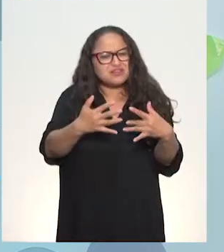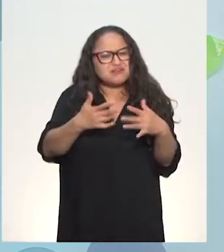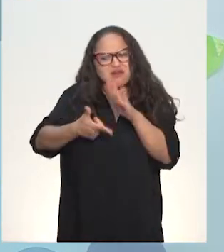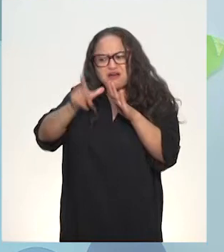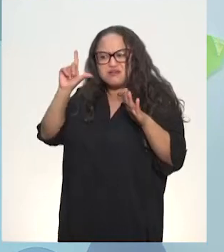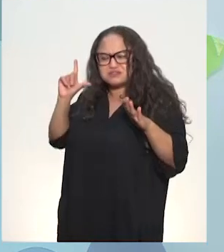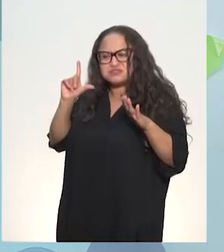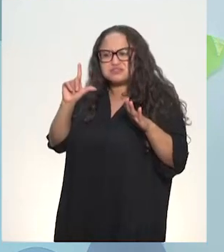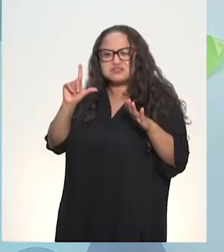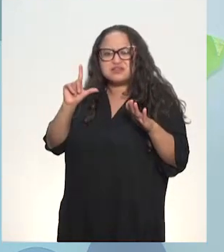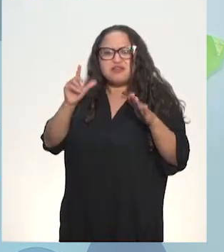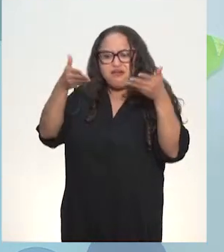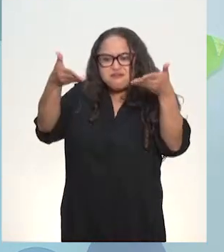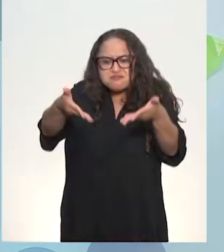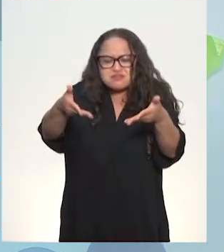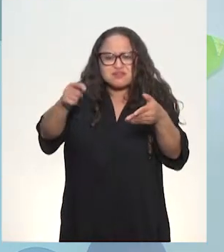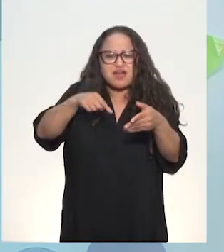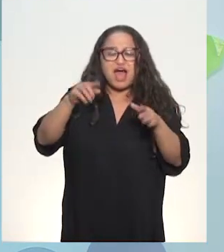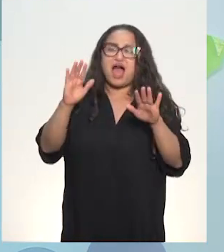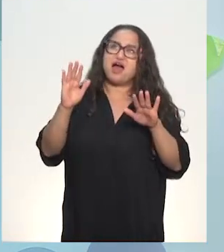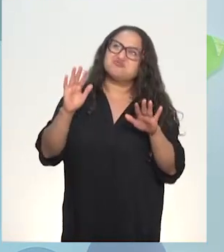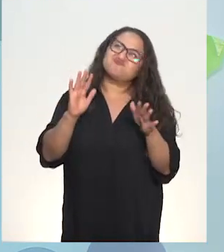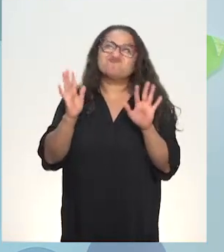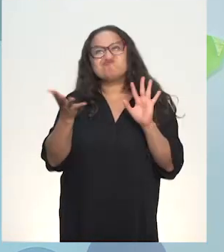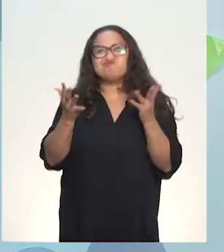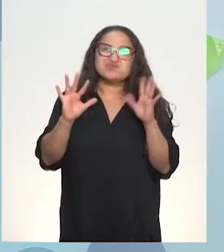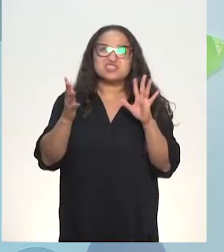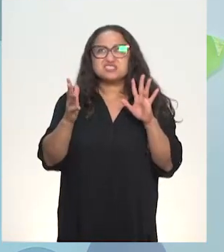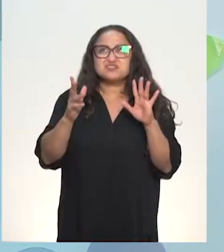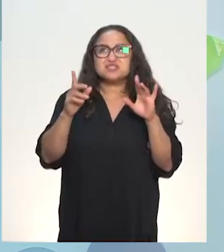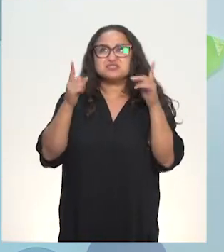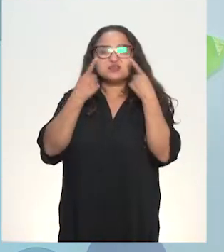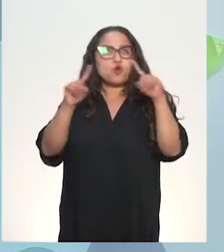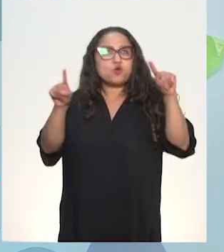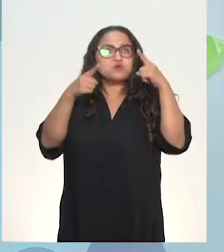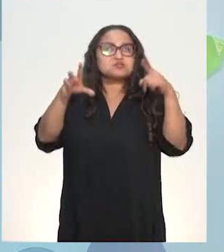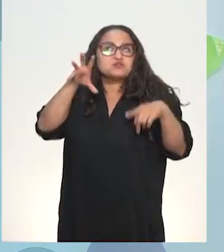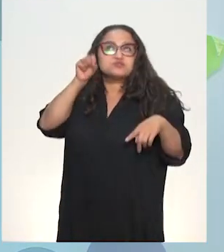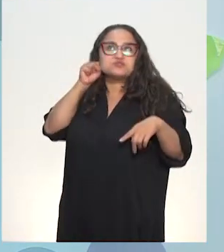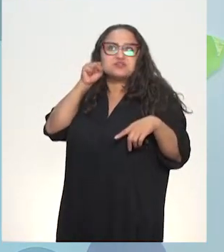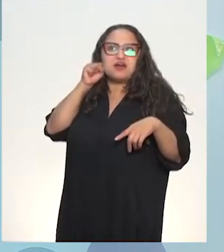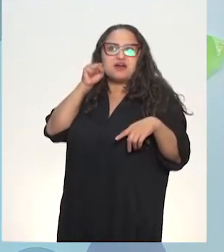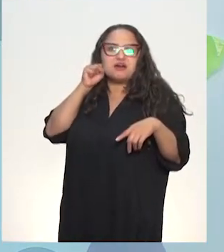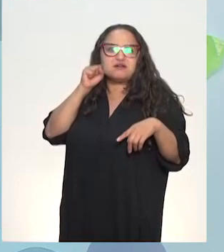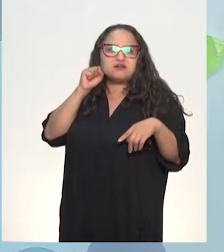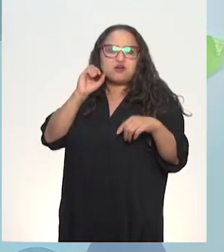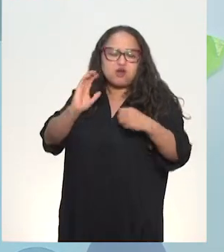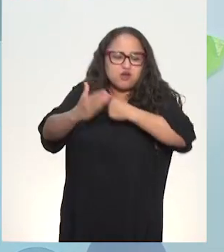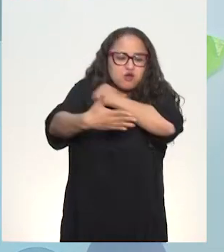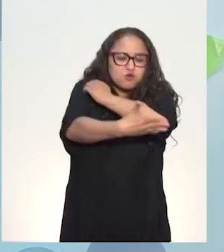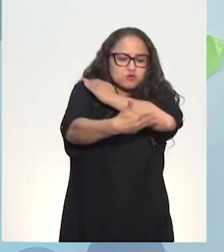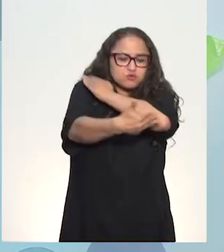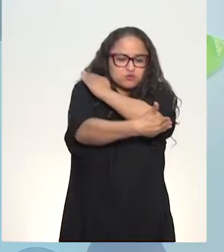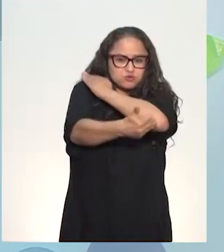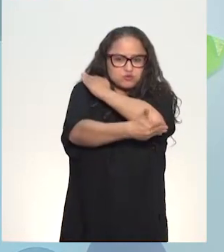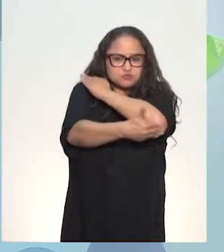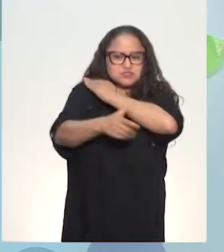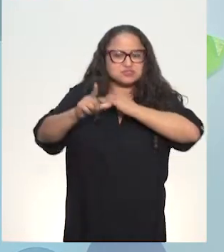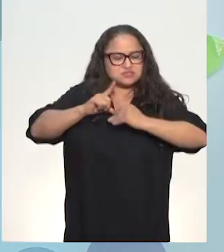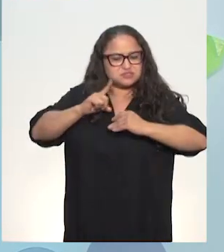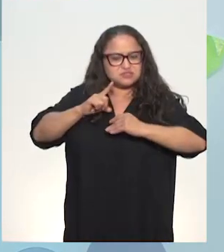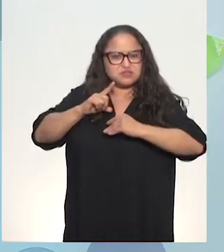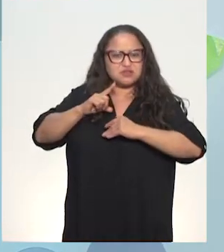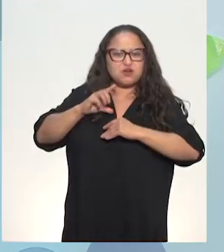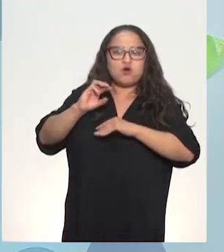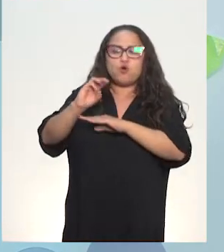gente escuta uma canção, sei lá, o Clube da Esquina, do Milton Nascimento, e se sente em Minas Gerais. E escuta